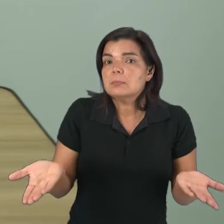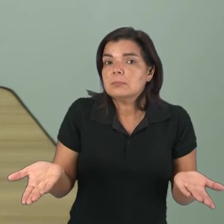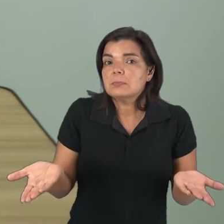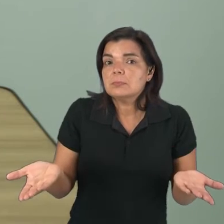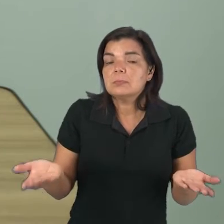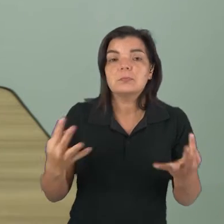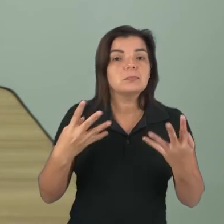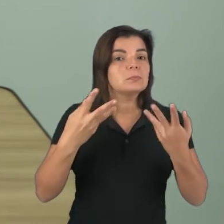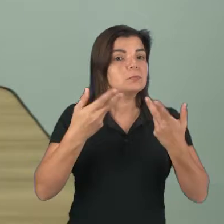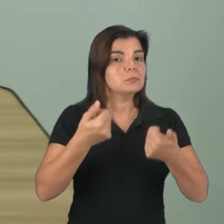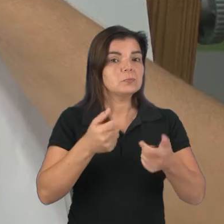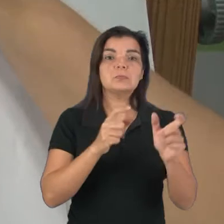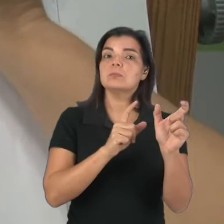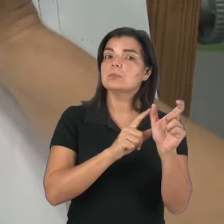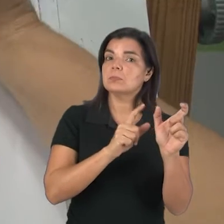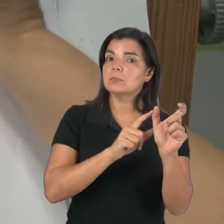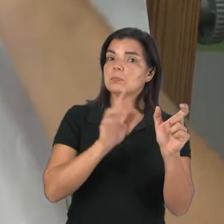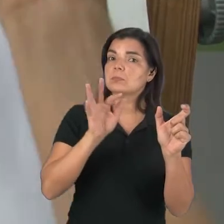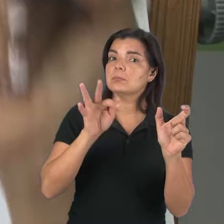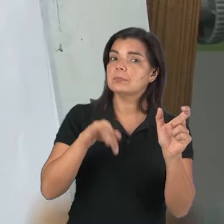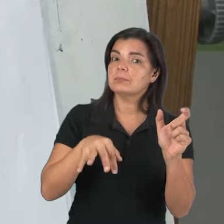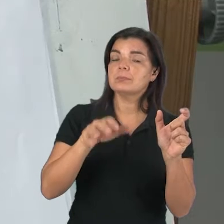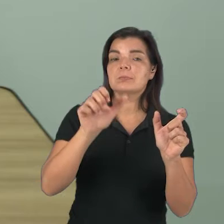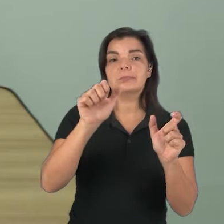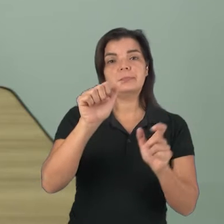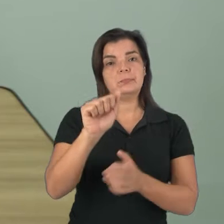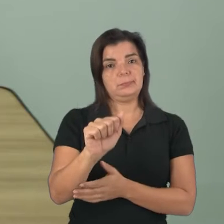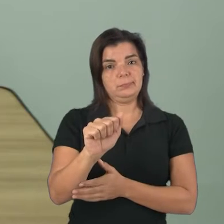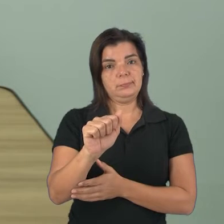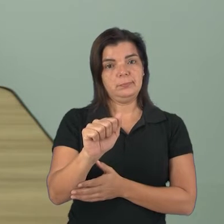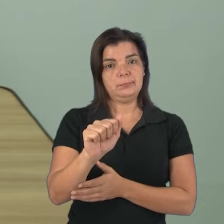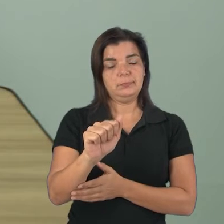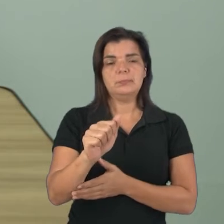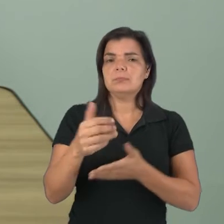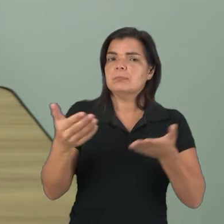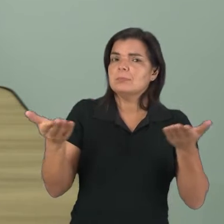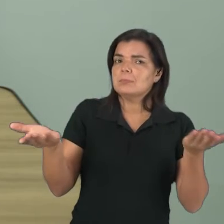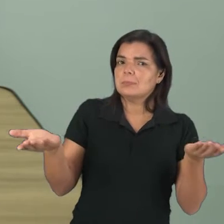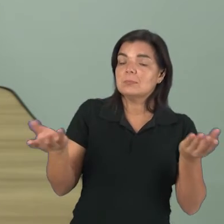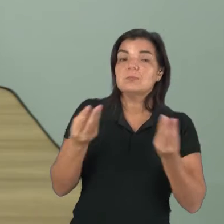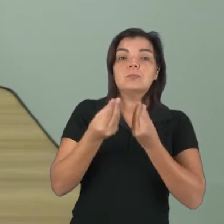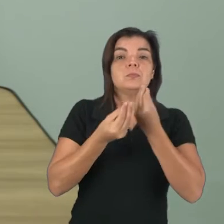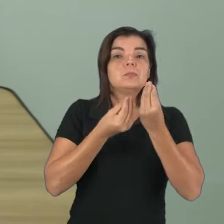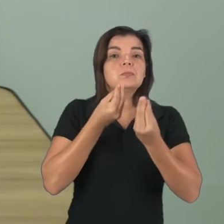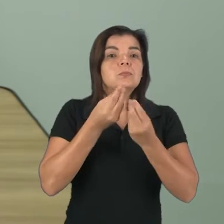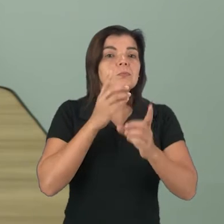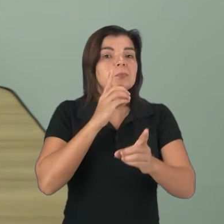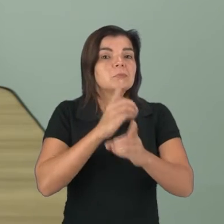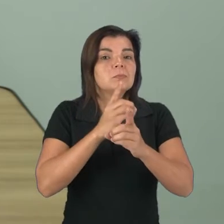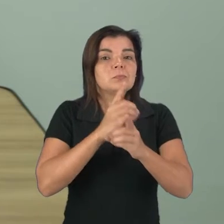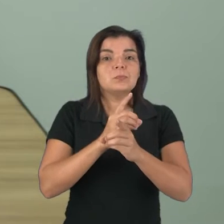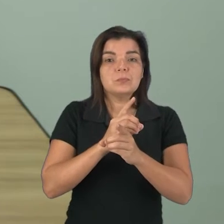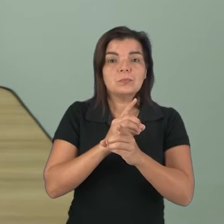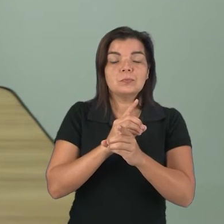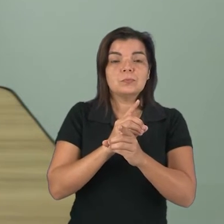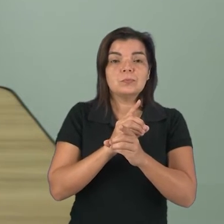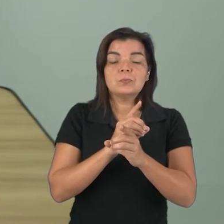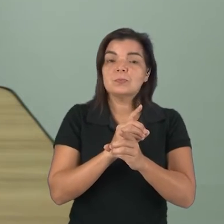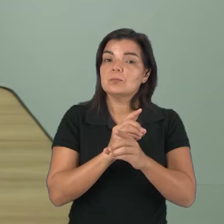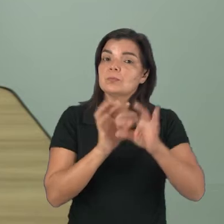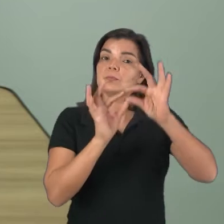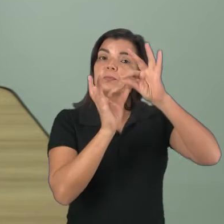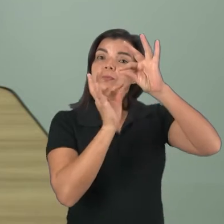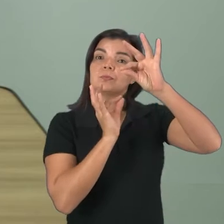agora todas as palavrinhas terminam com a letra A agora quando vamos descobrir qual é a palavra uva